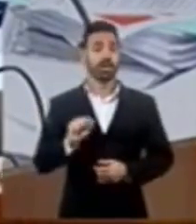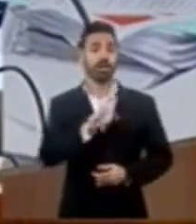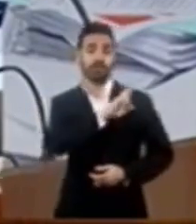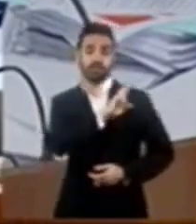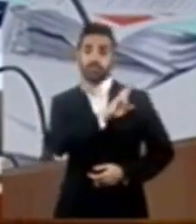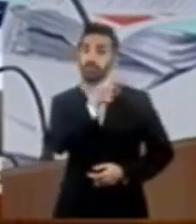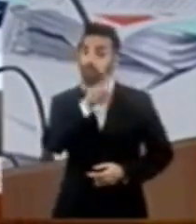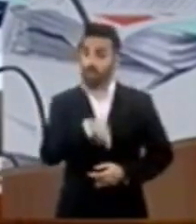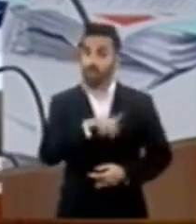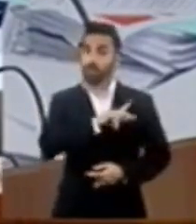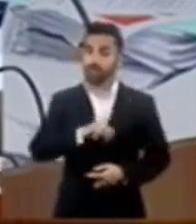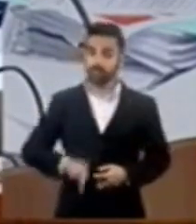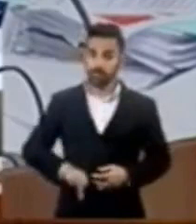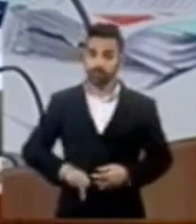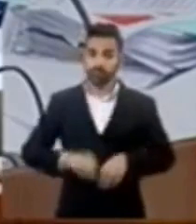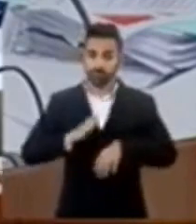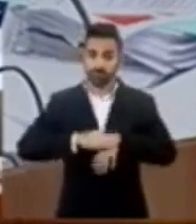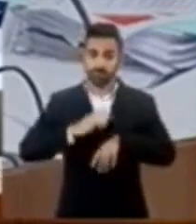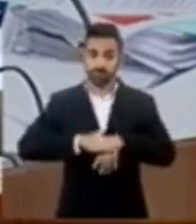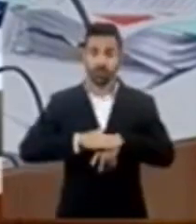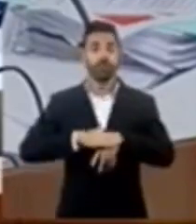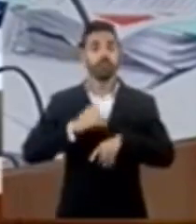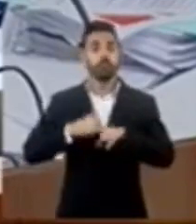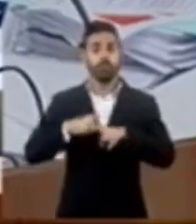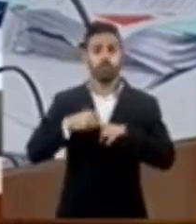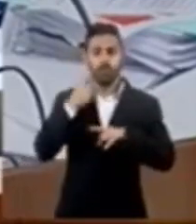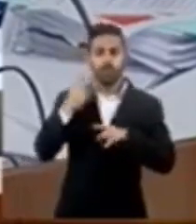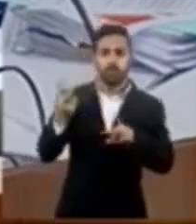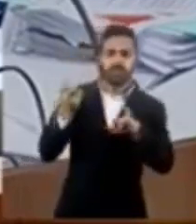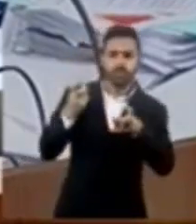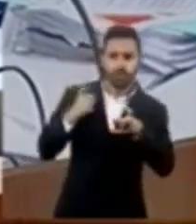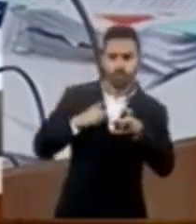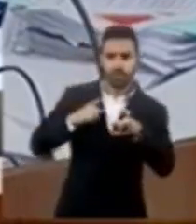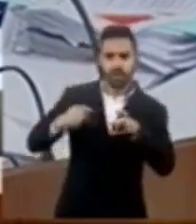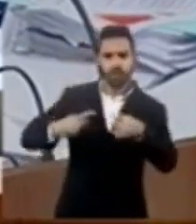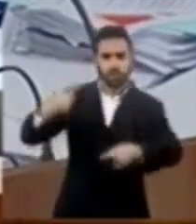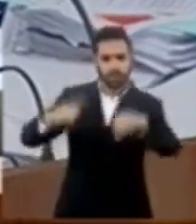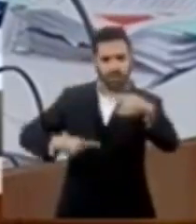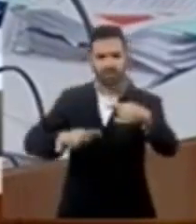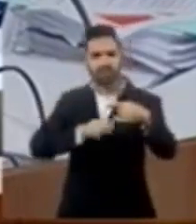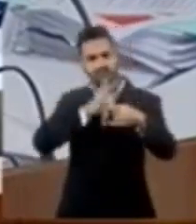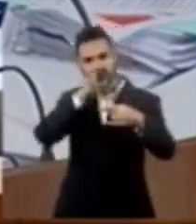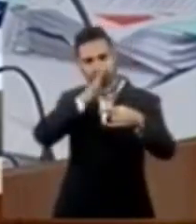República, entender excessos da política criminal